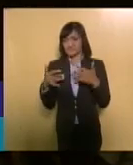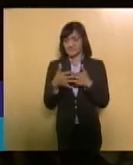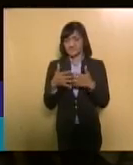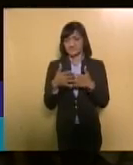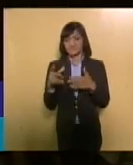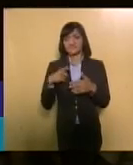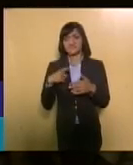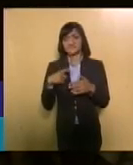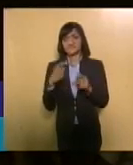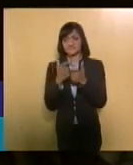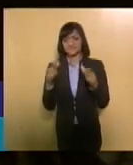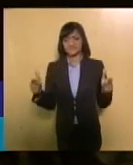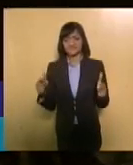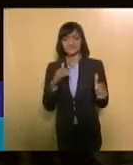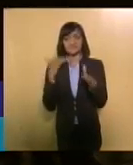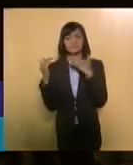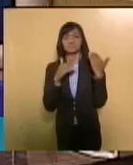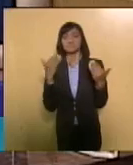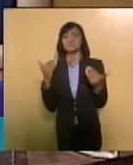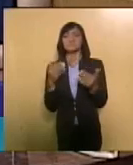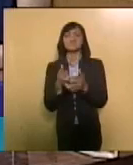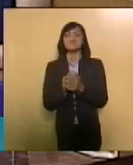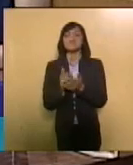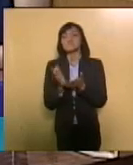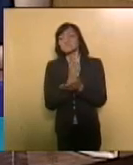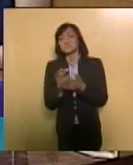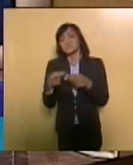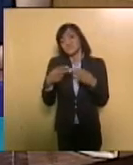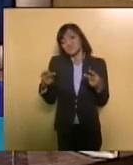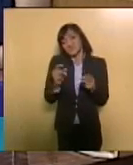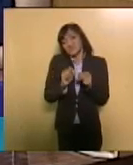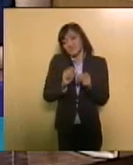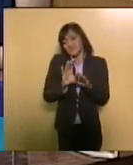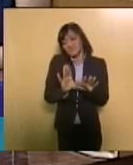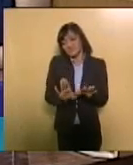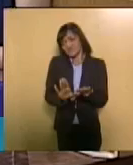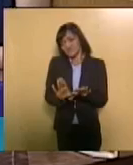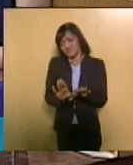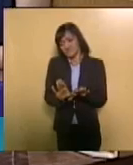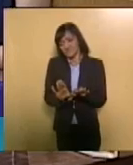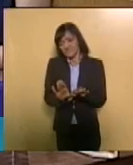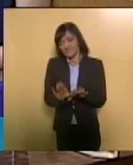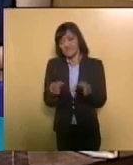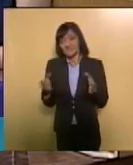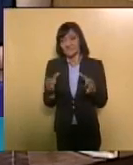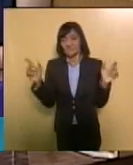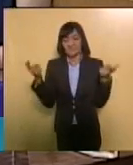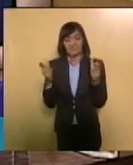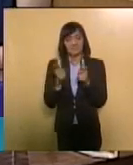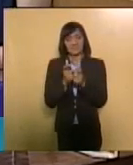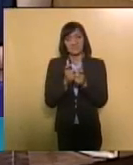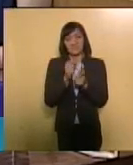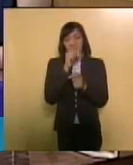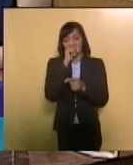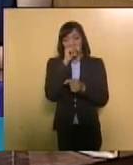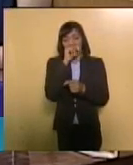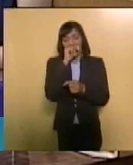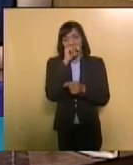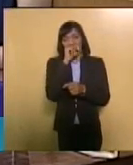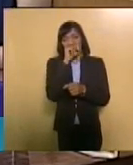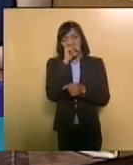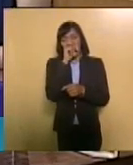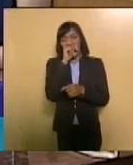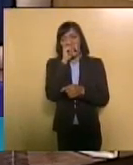homicídio e de repente eles fizeram algumas coisas que fizeram com que os homicídios caíssem né